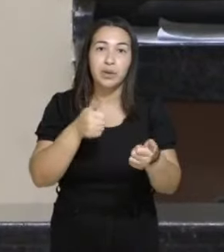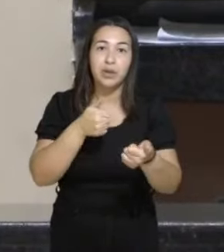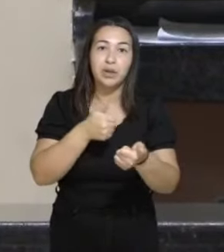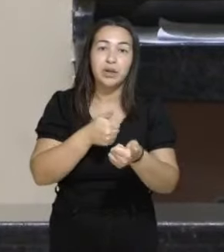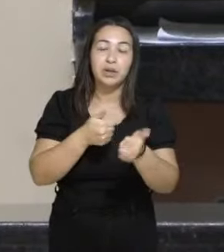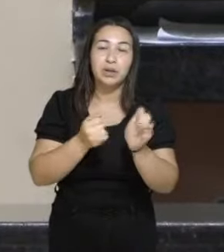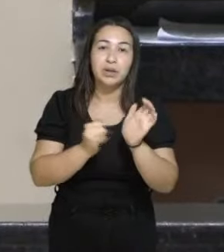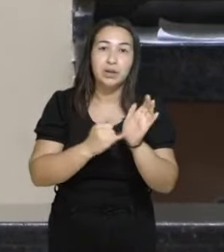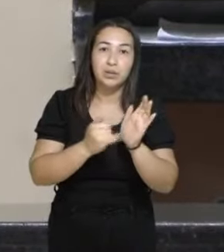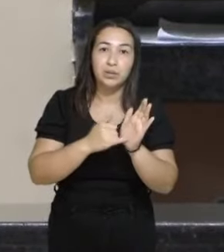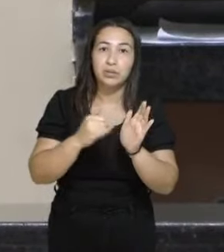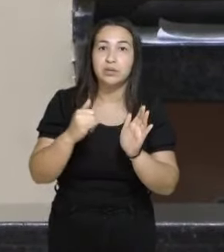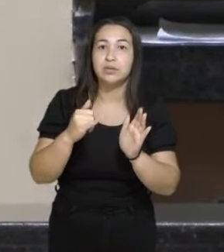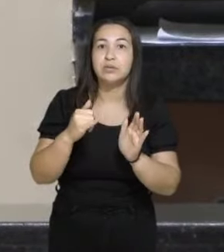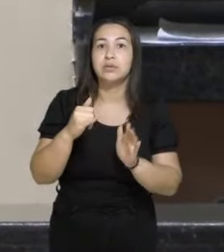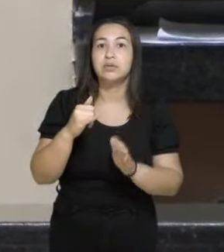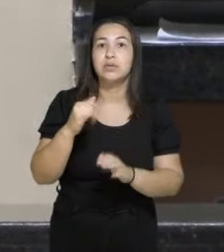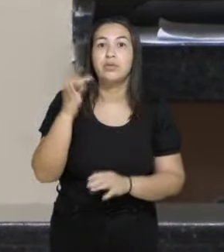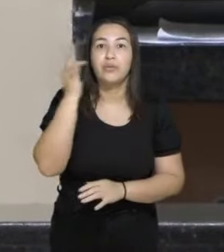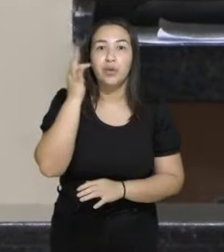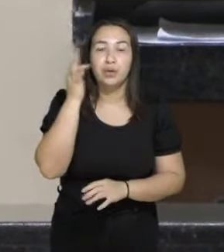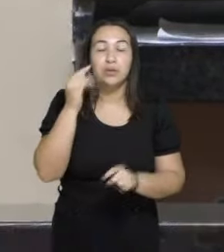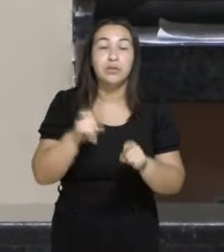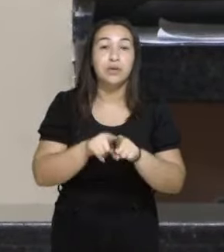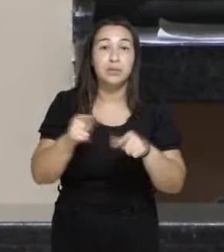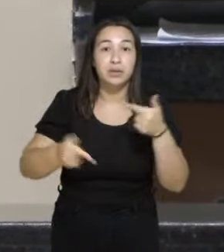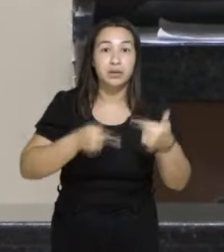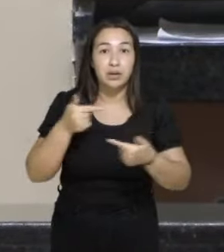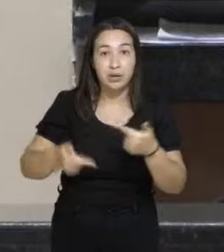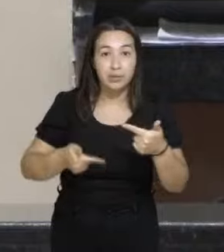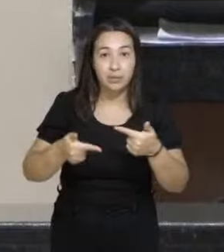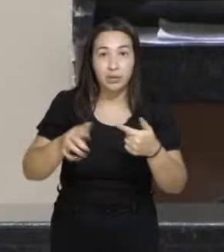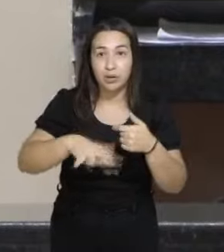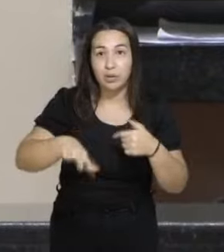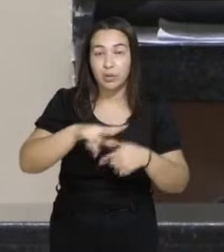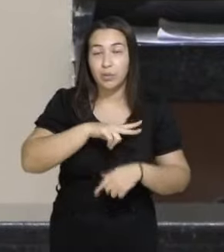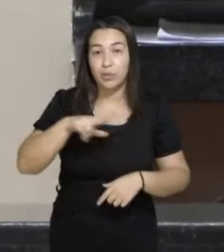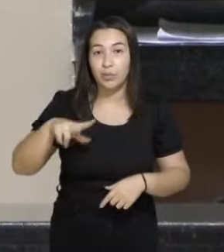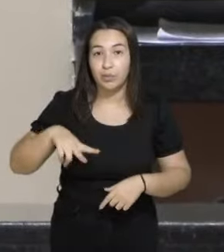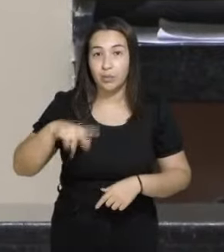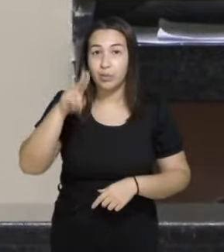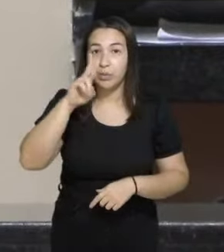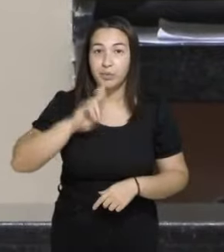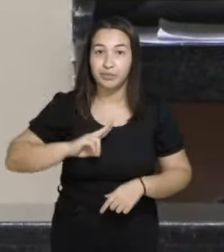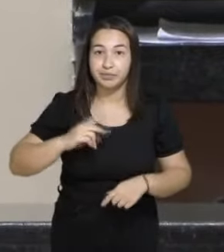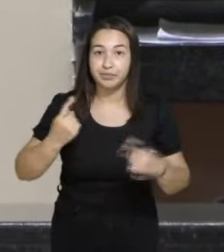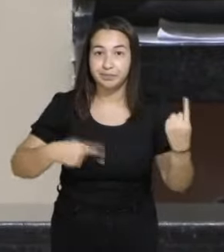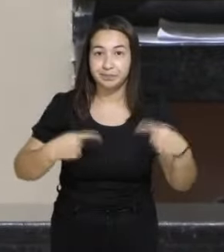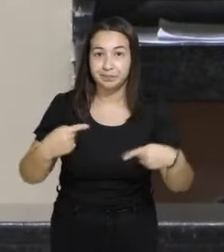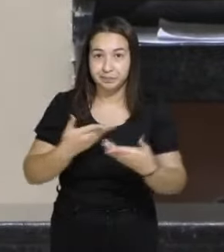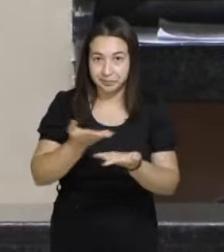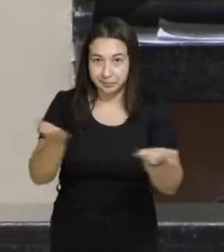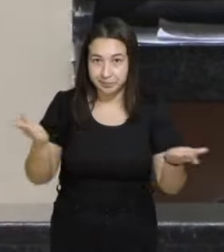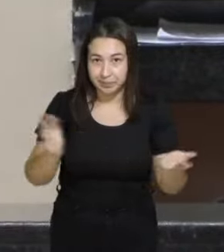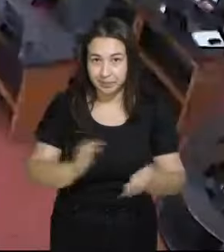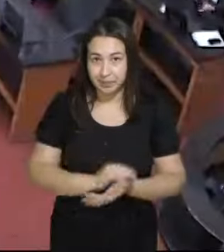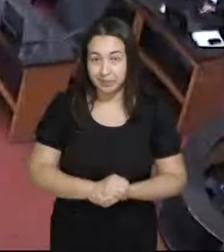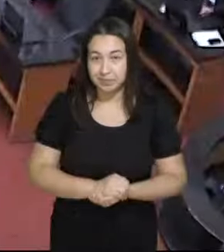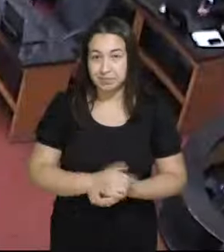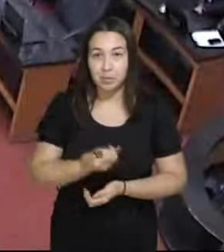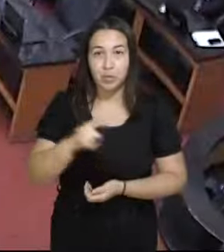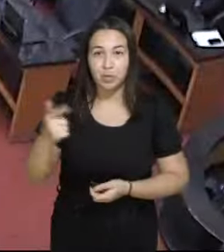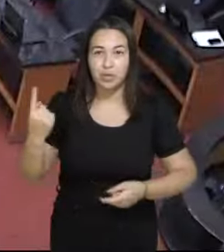deputado Fernando Kreling, Comissão de Trabalho, Administração e Serviço Público, relator deputado Ivan Nats, em discussão. Não havendo quem